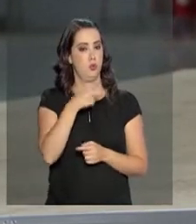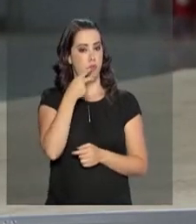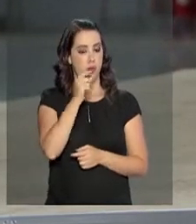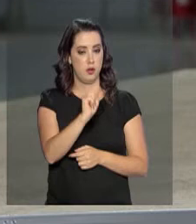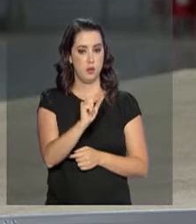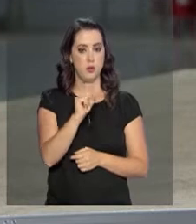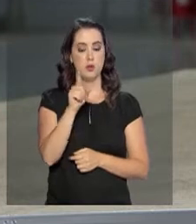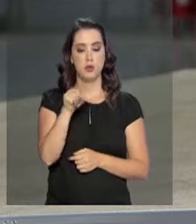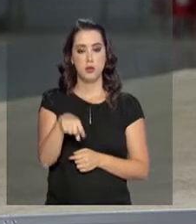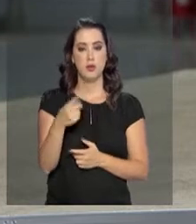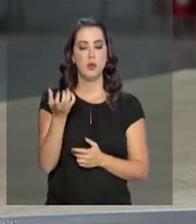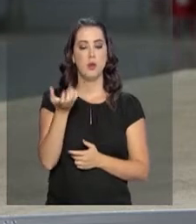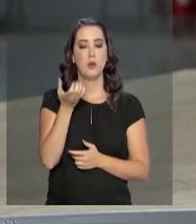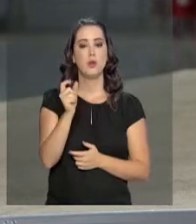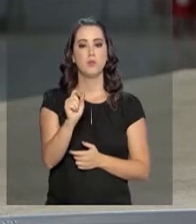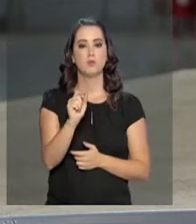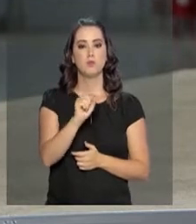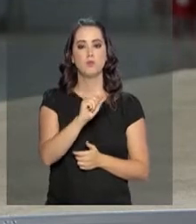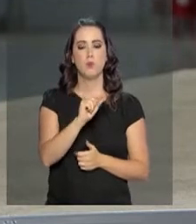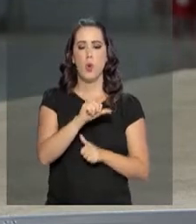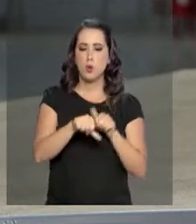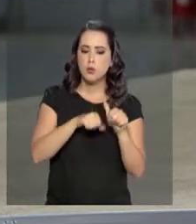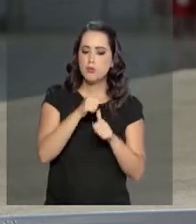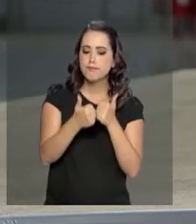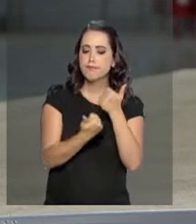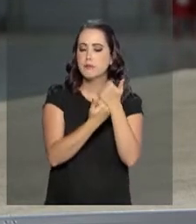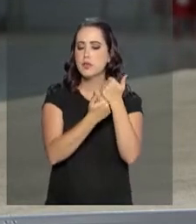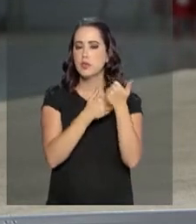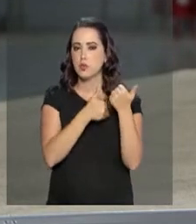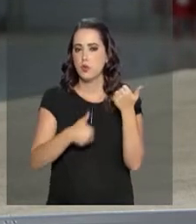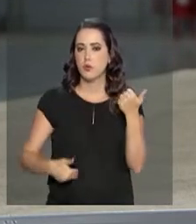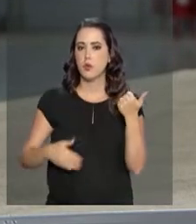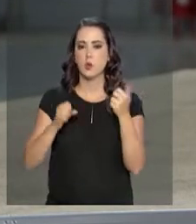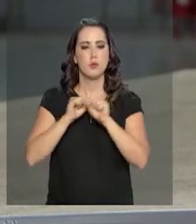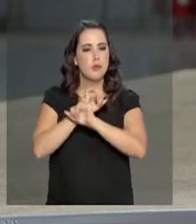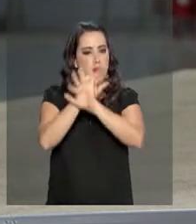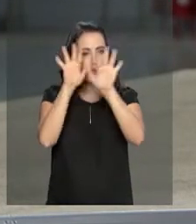é fazer uma transição com total transparência